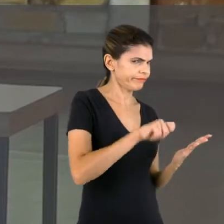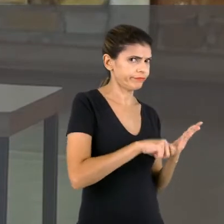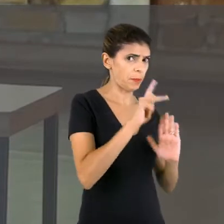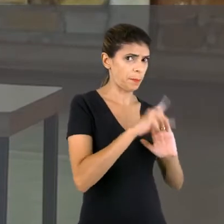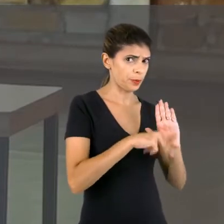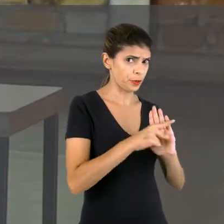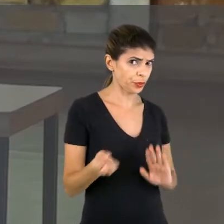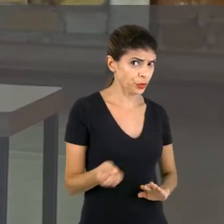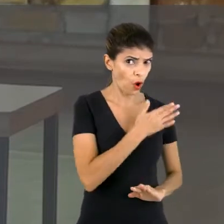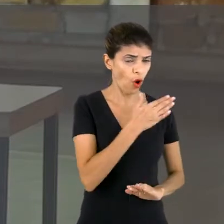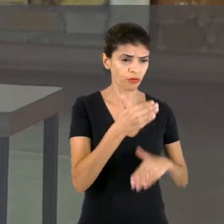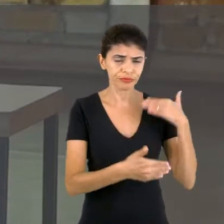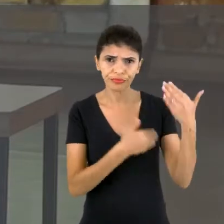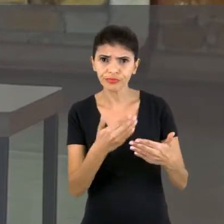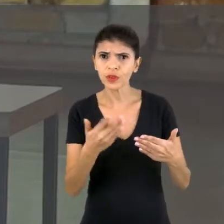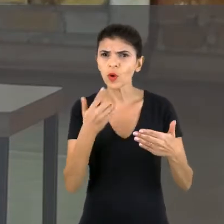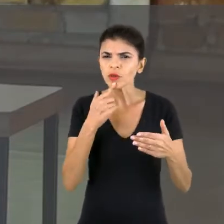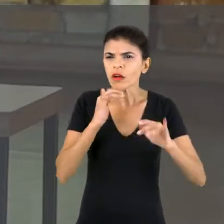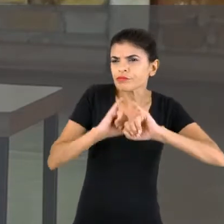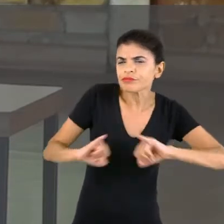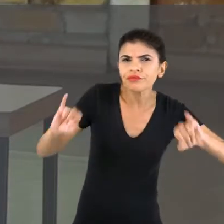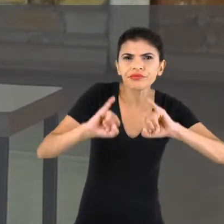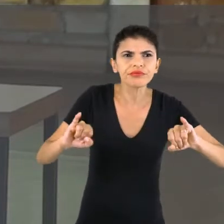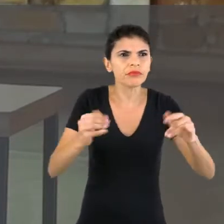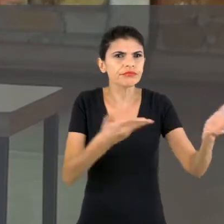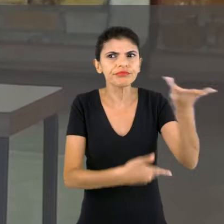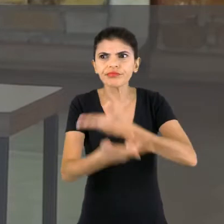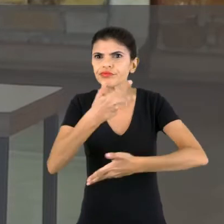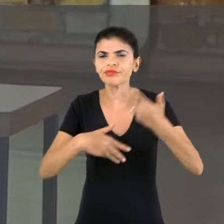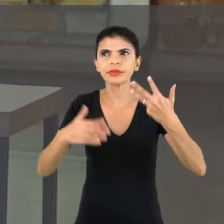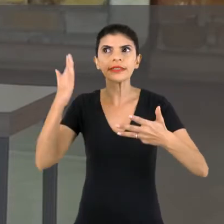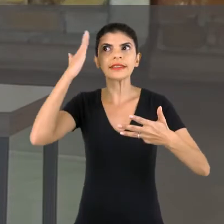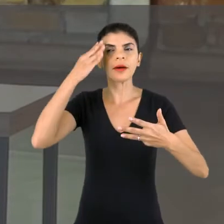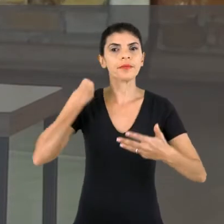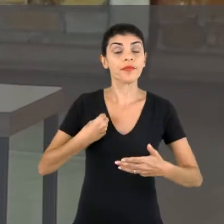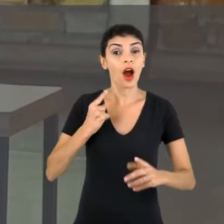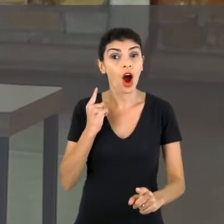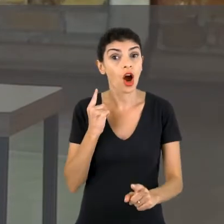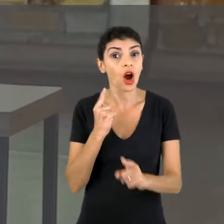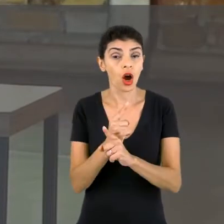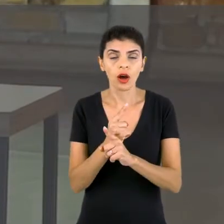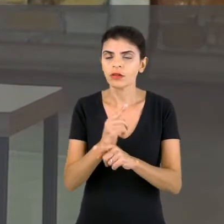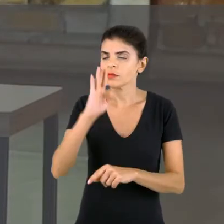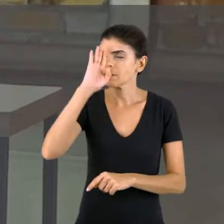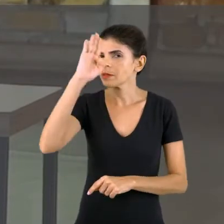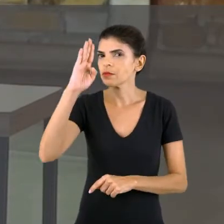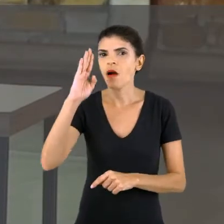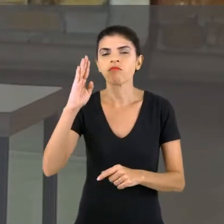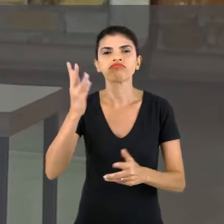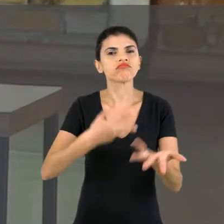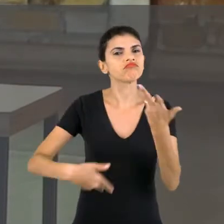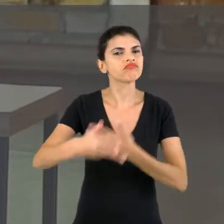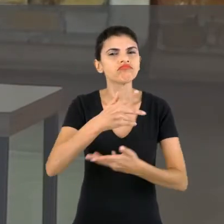escrevendo projetos novos, estamos mantendo as nossas redes vivas. Esse encontro, ele é fundamental